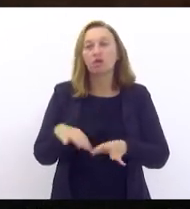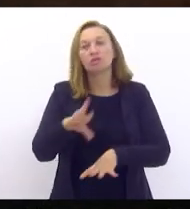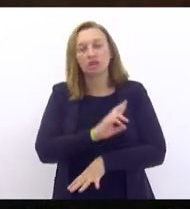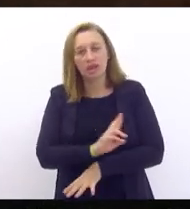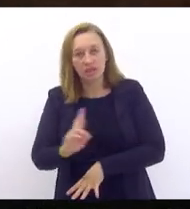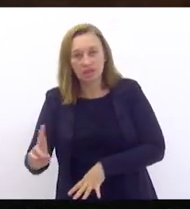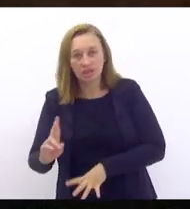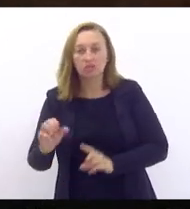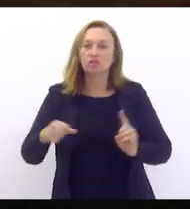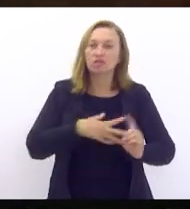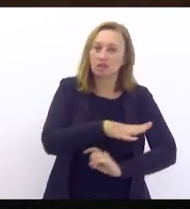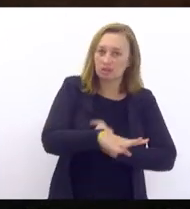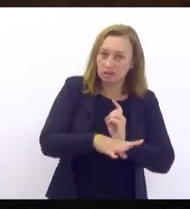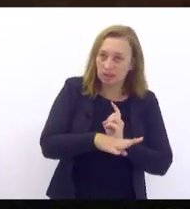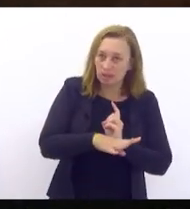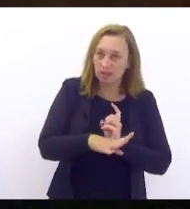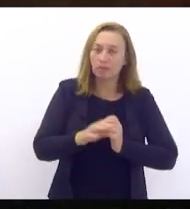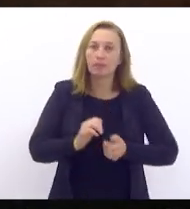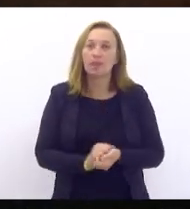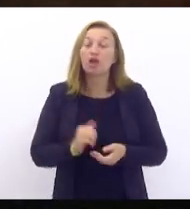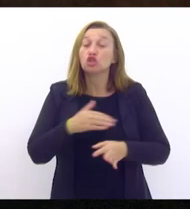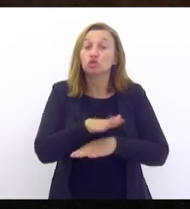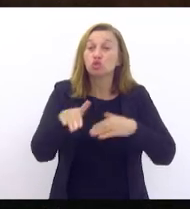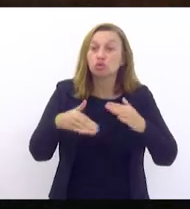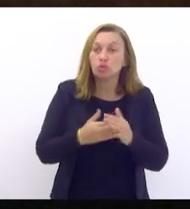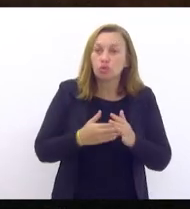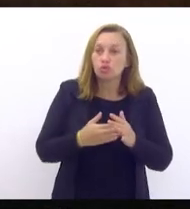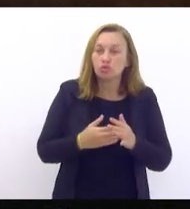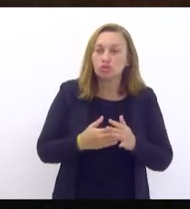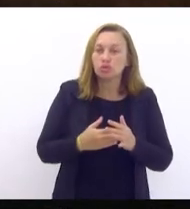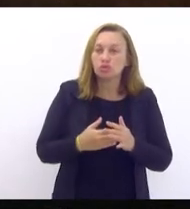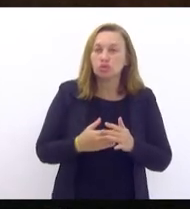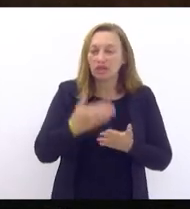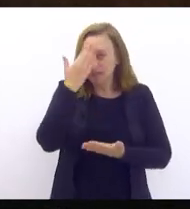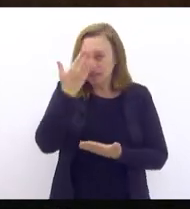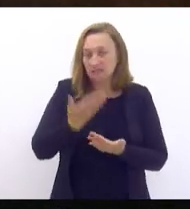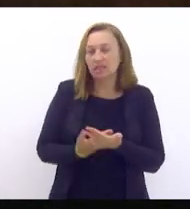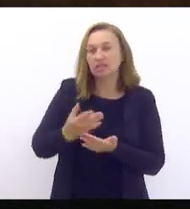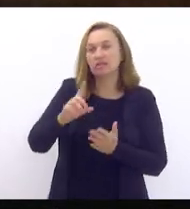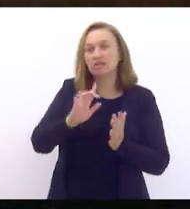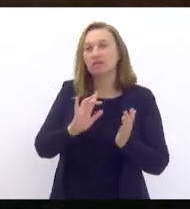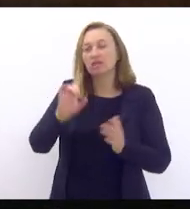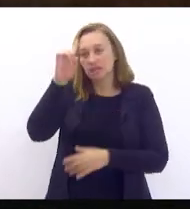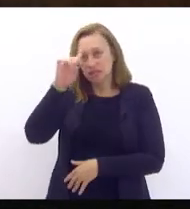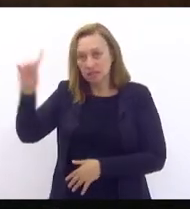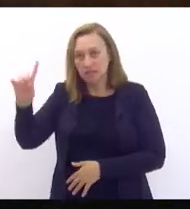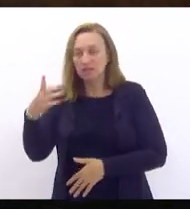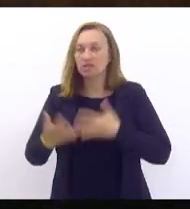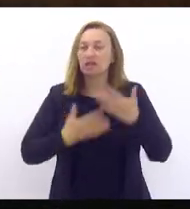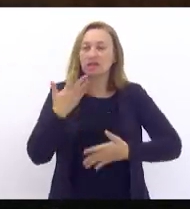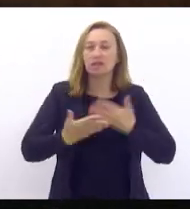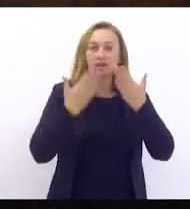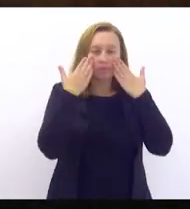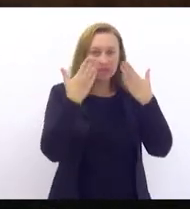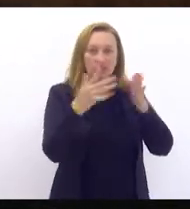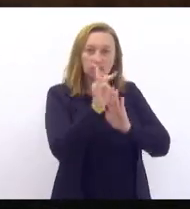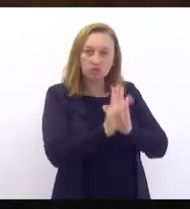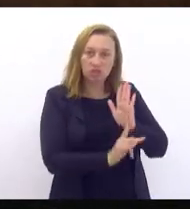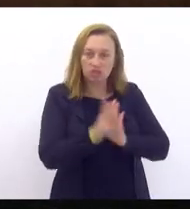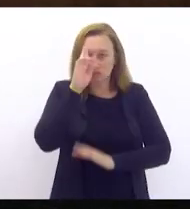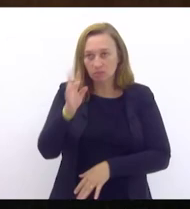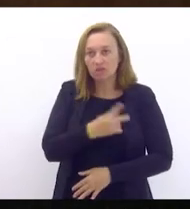mas sociais, de todos que são cristãos. Então, portanto, uma alegria muito grande poder apresentar esse projeto, presidente,